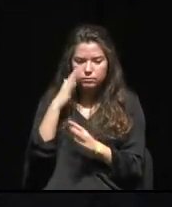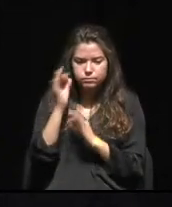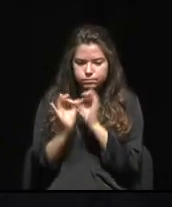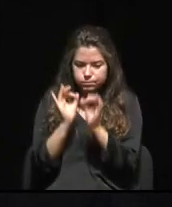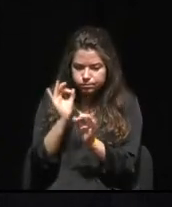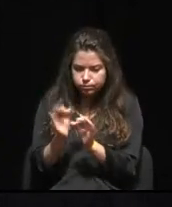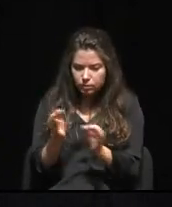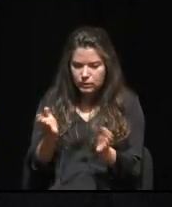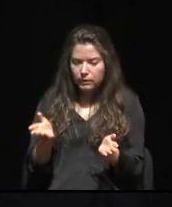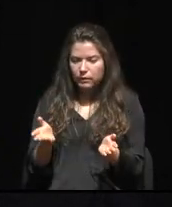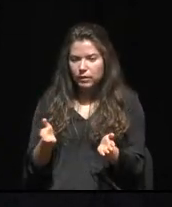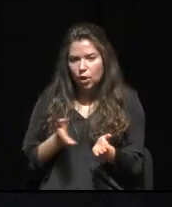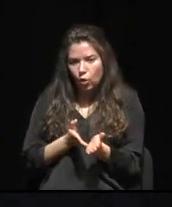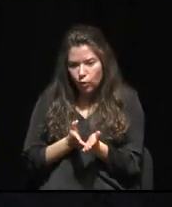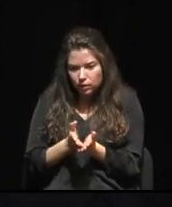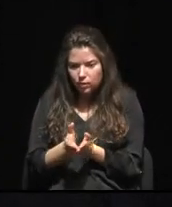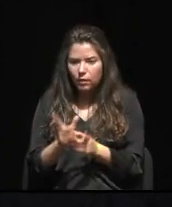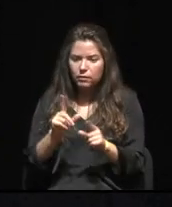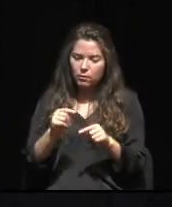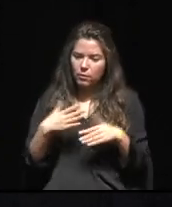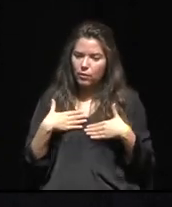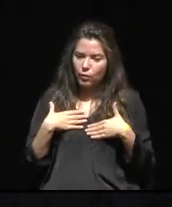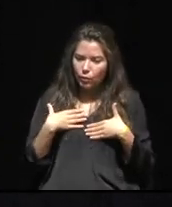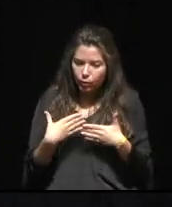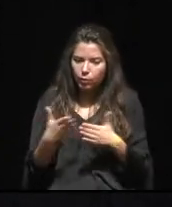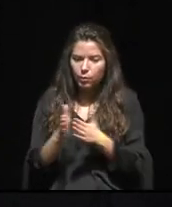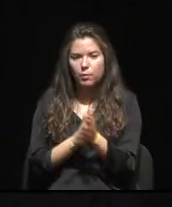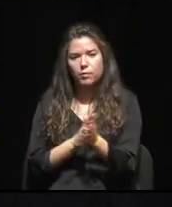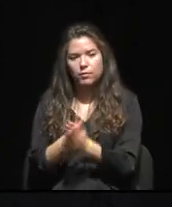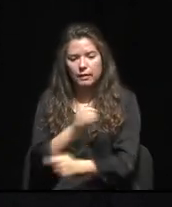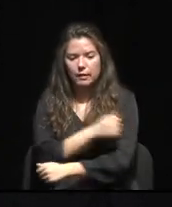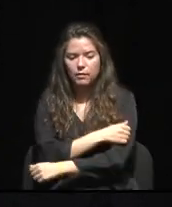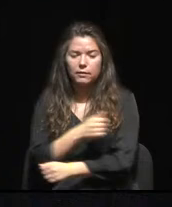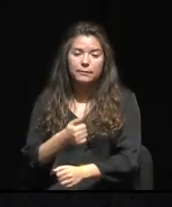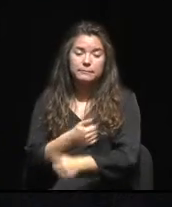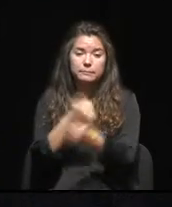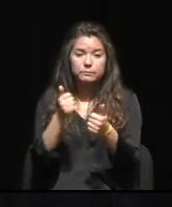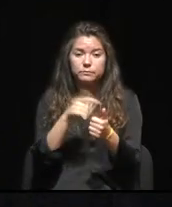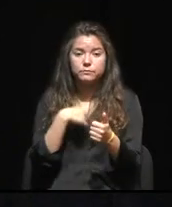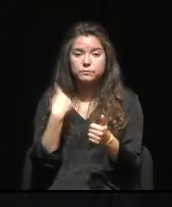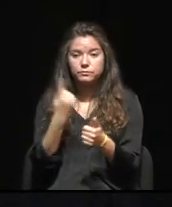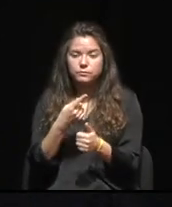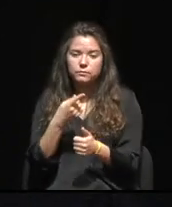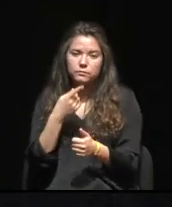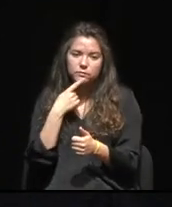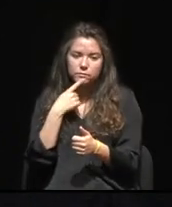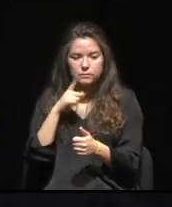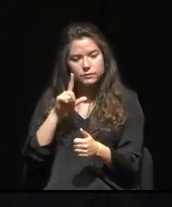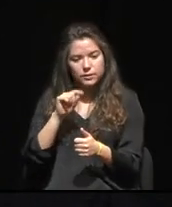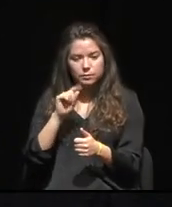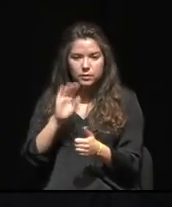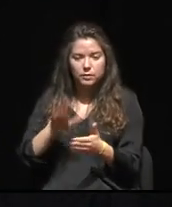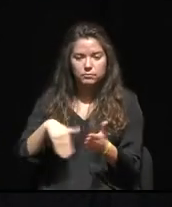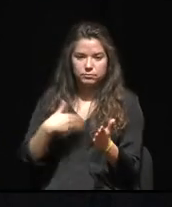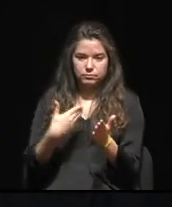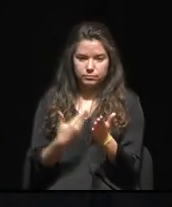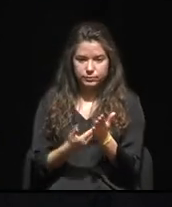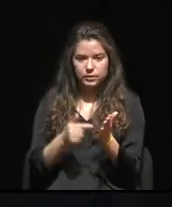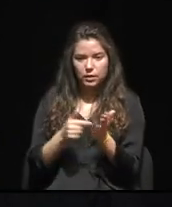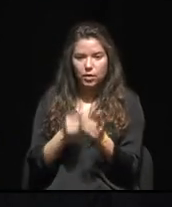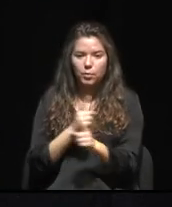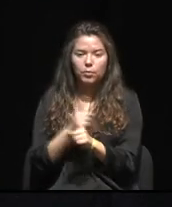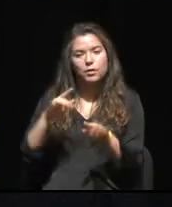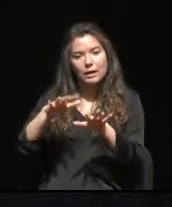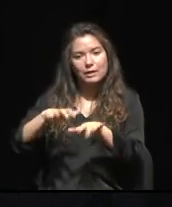conservação e pela sua devolução ao usufruto da cidade entendemos também a reivindicação da petição apresentada para que a